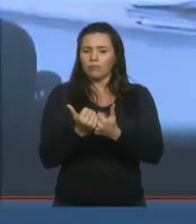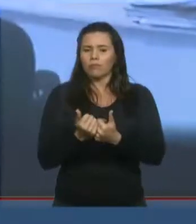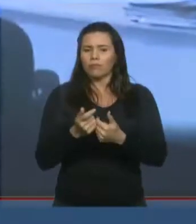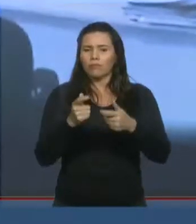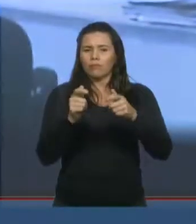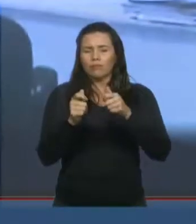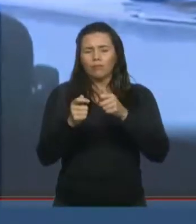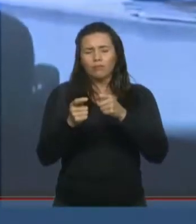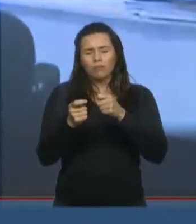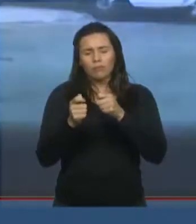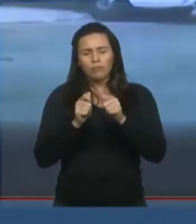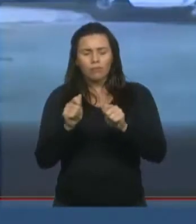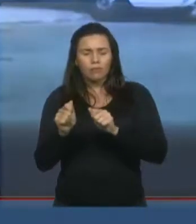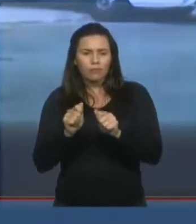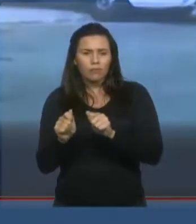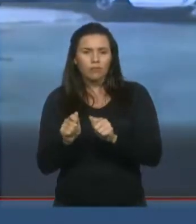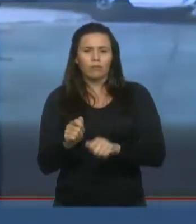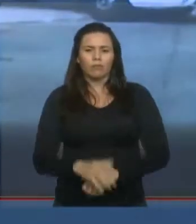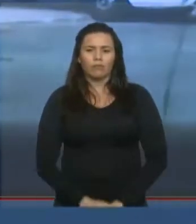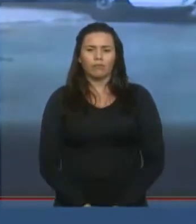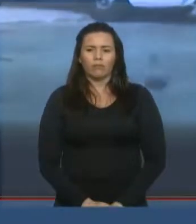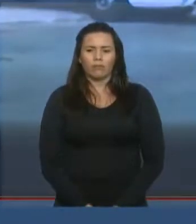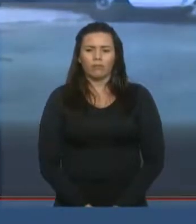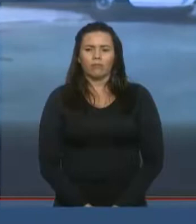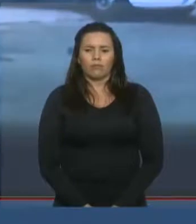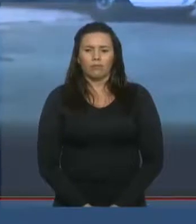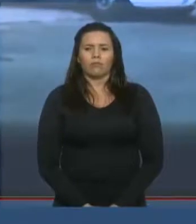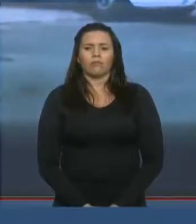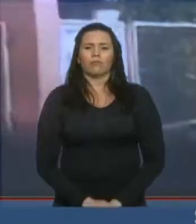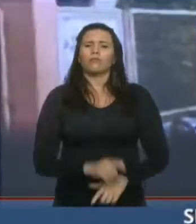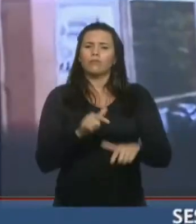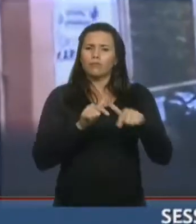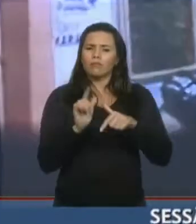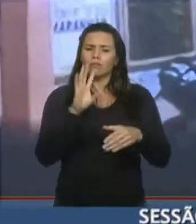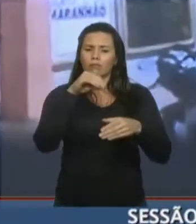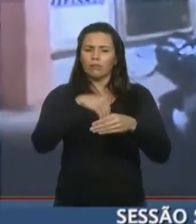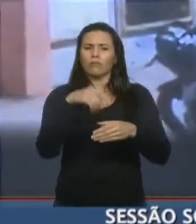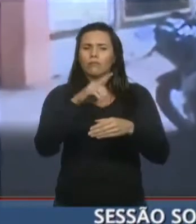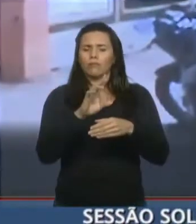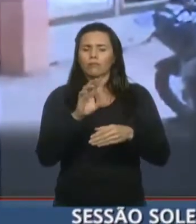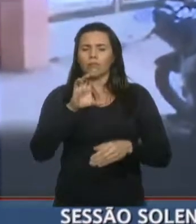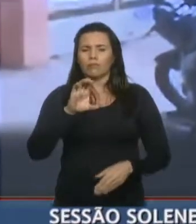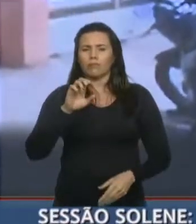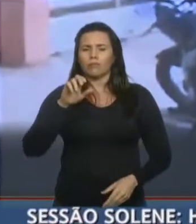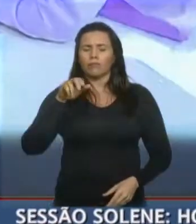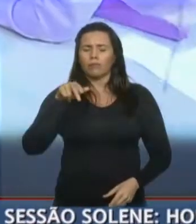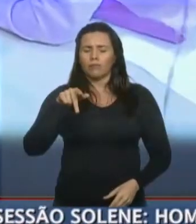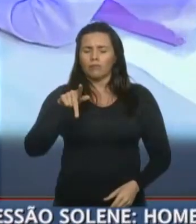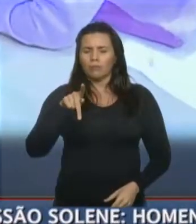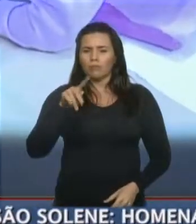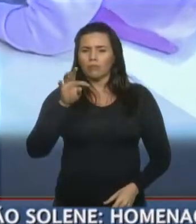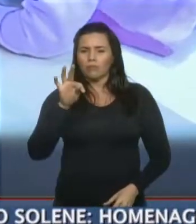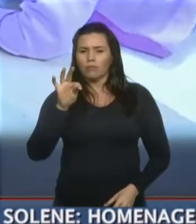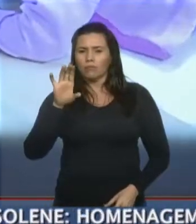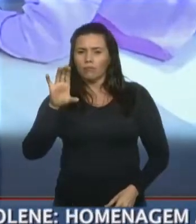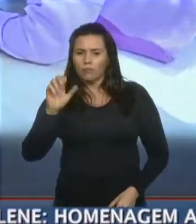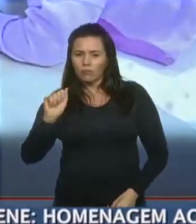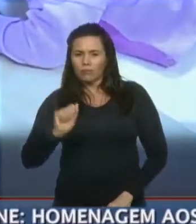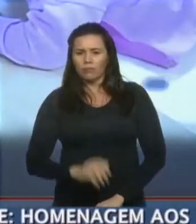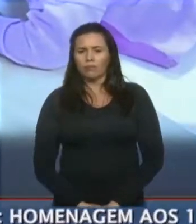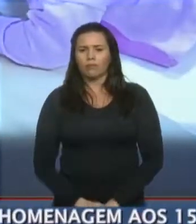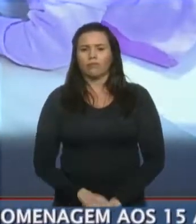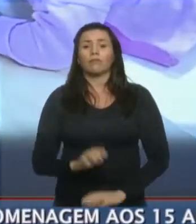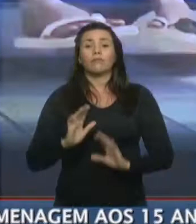suporte necessário para as atividades do centro. Ao longo dos seus 15 anos de existência, o CPTCA já atendeu mais de 9 mil